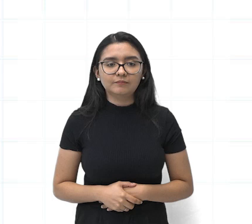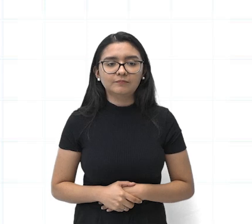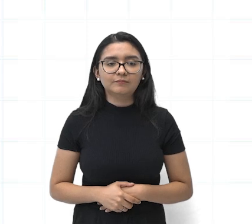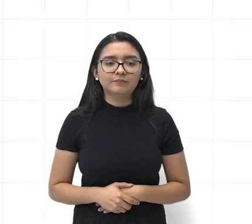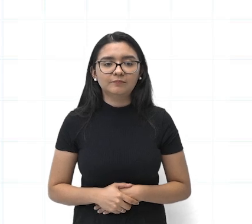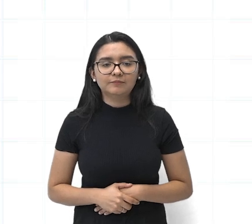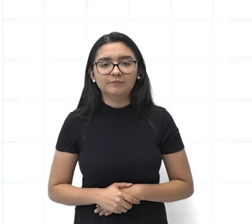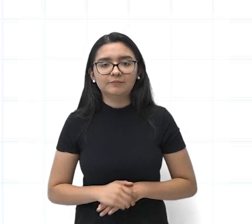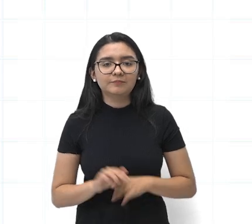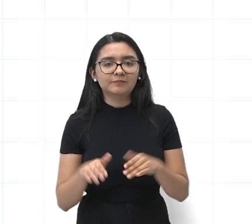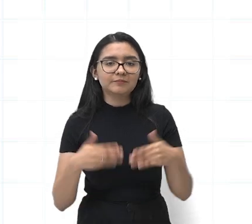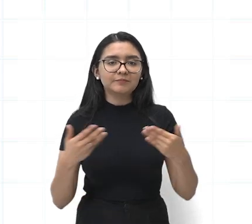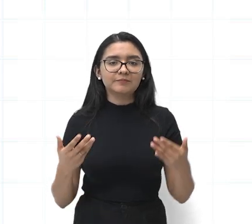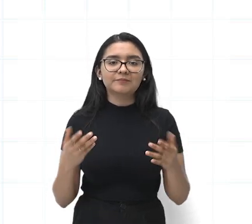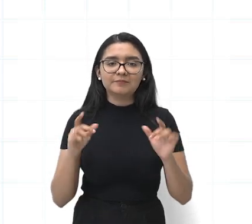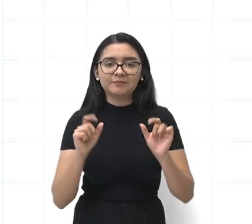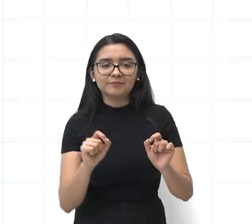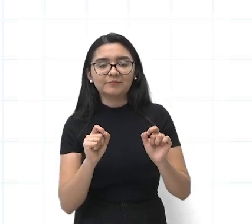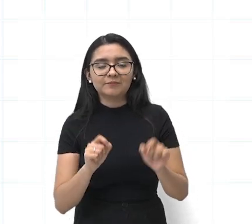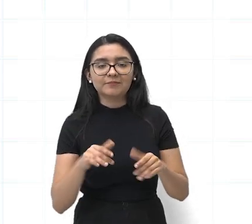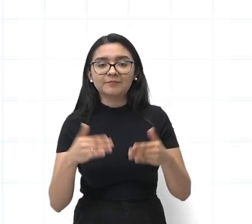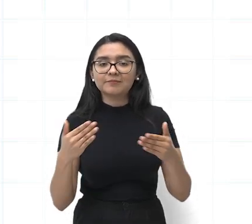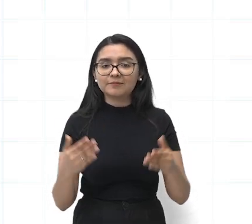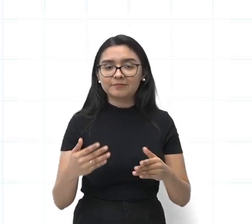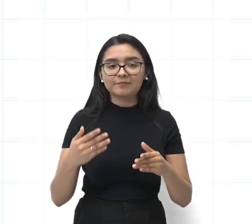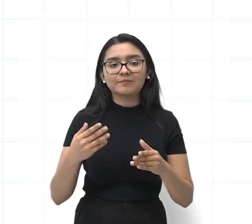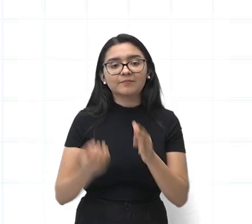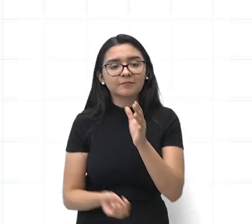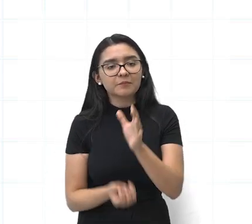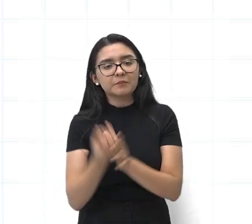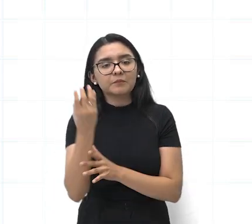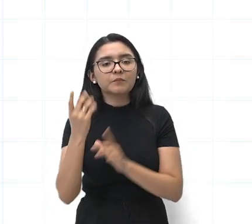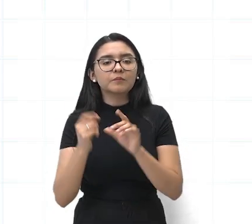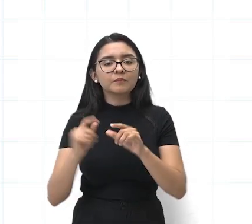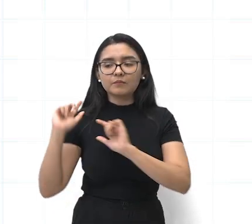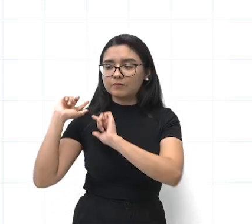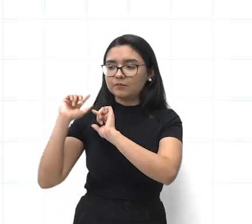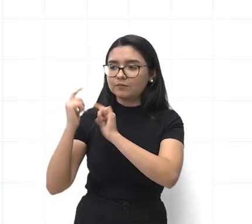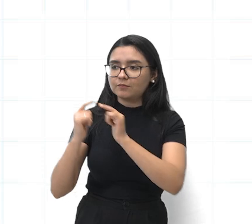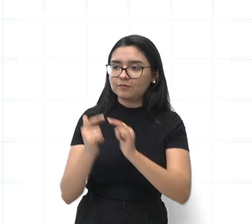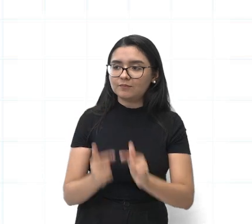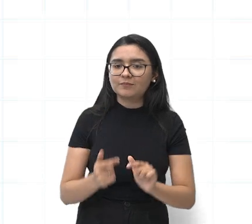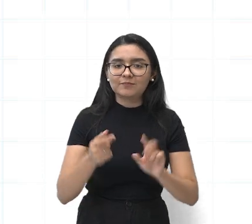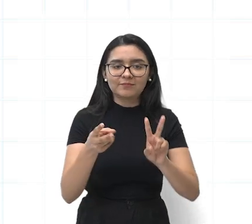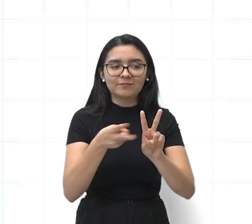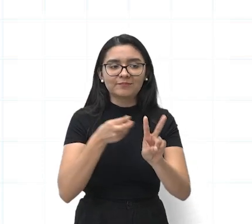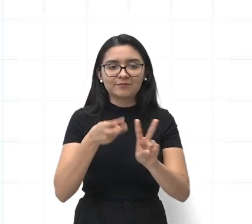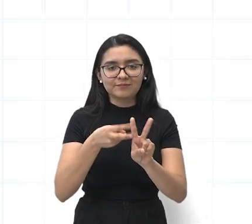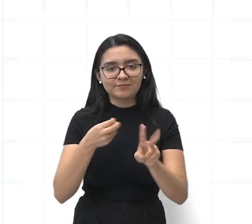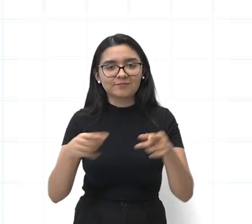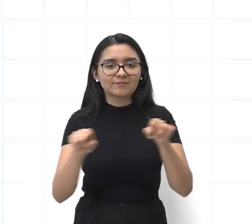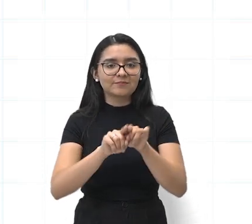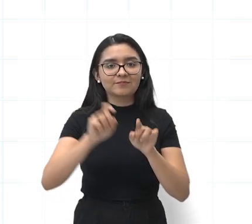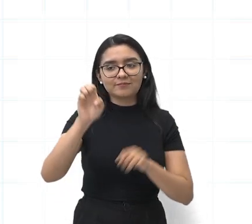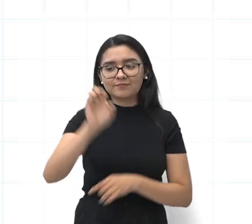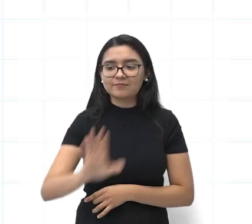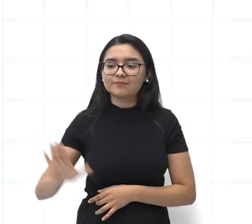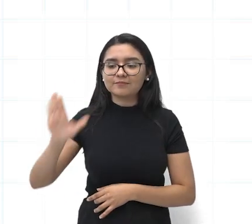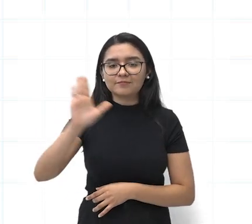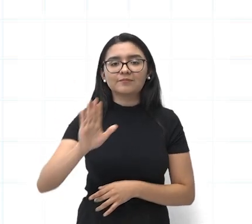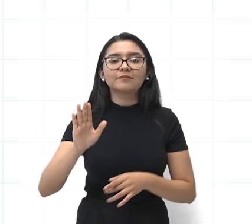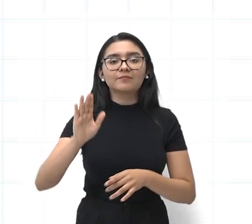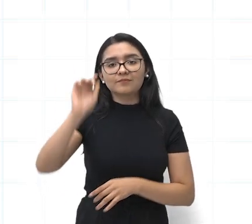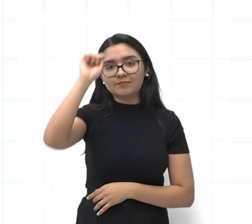Muito bem. Olha só, o Tarracá surgiu com a mistura de tradições indígenas, europeias e